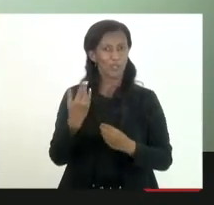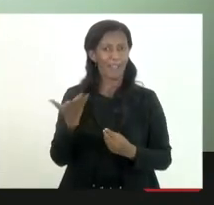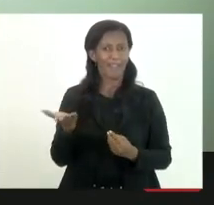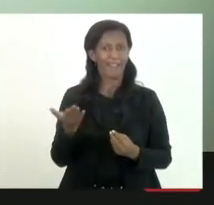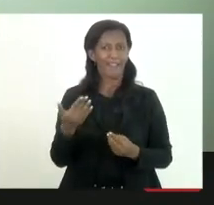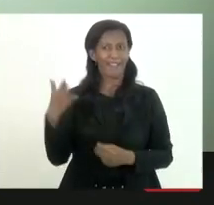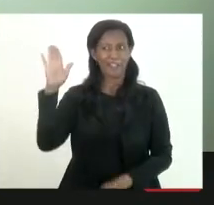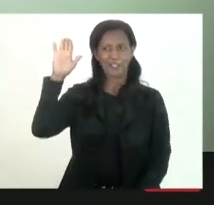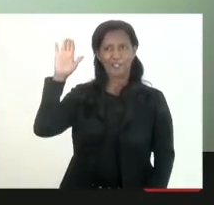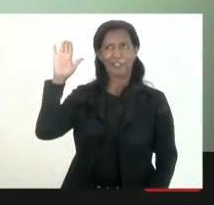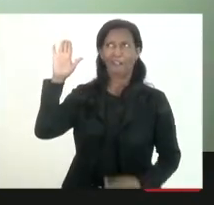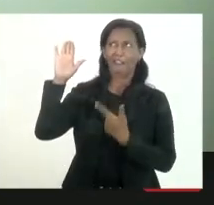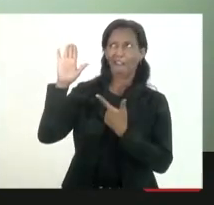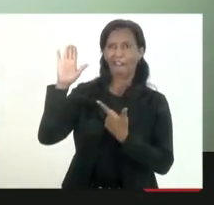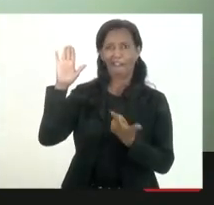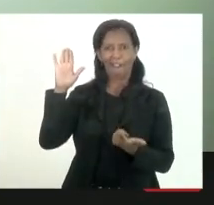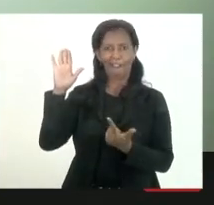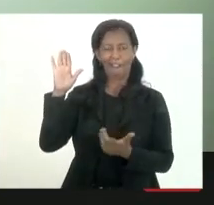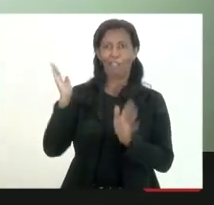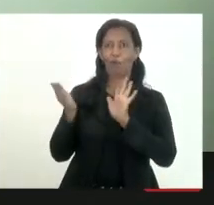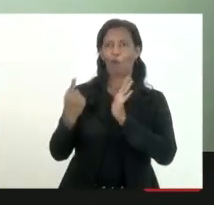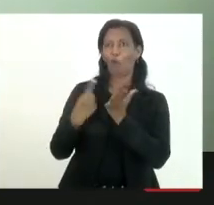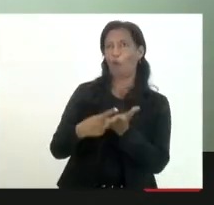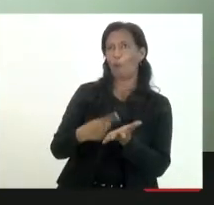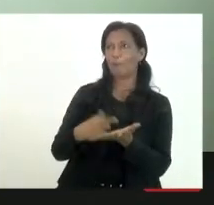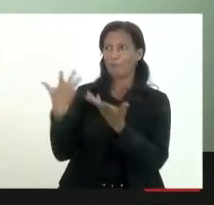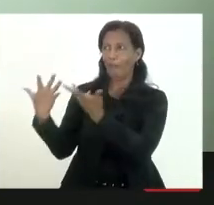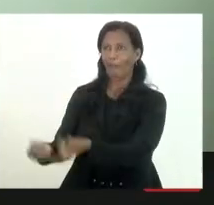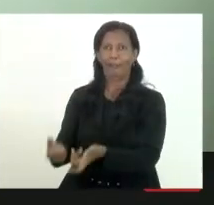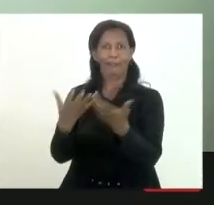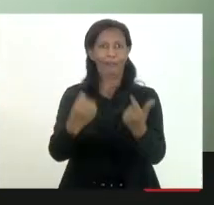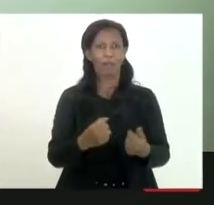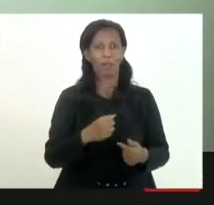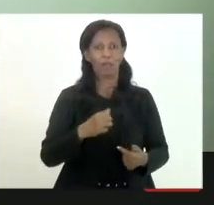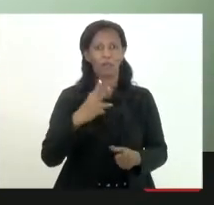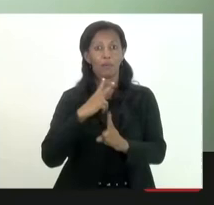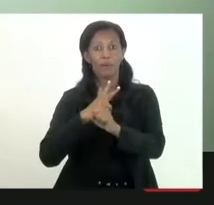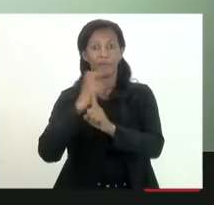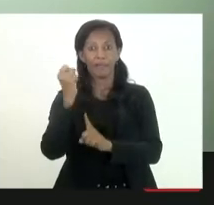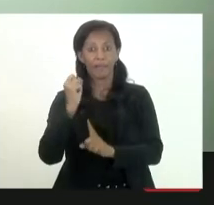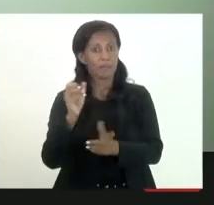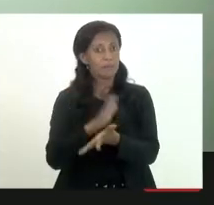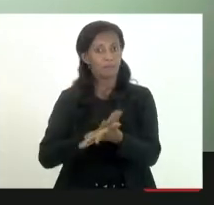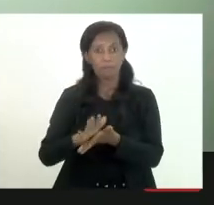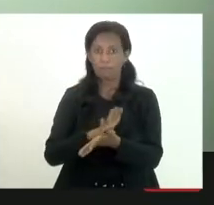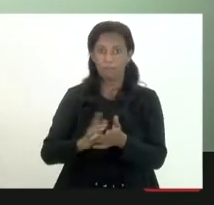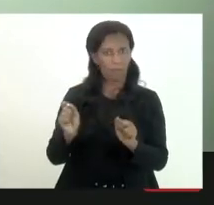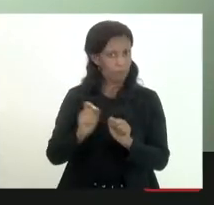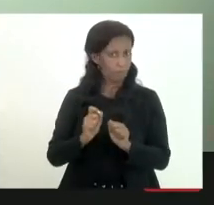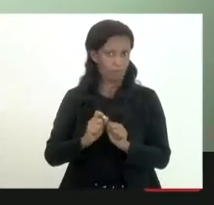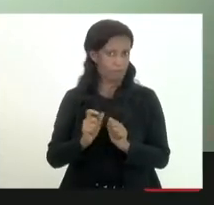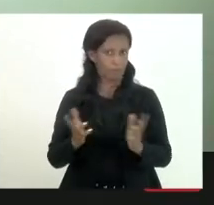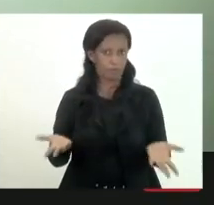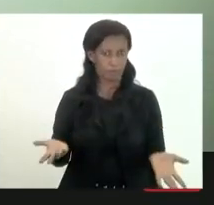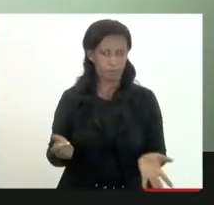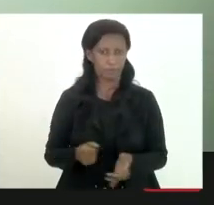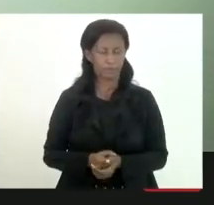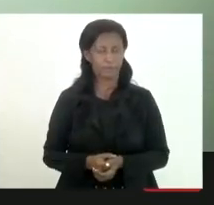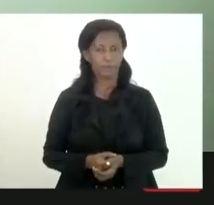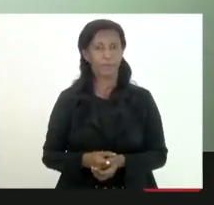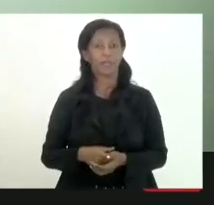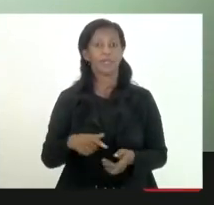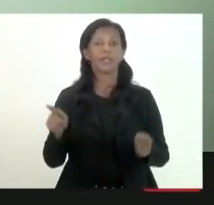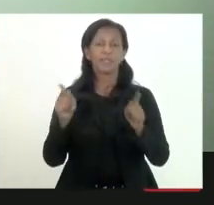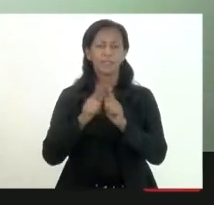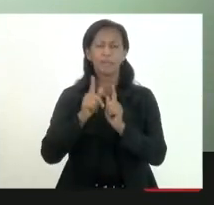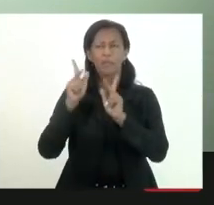esse compromisso. Vencida a campanha, nenhum movimento é feito. E a segunda questão, ainda na linha do que falou o